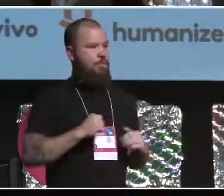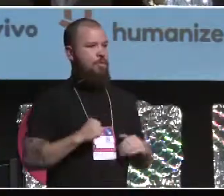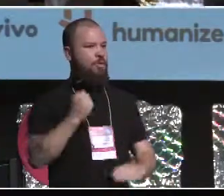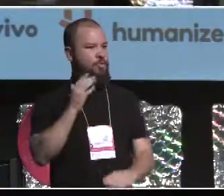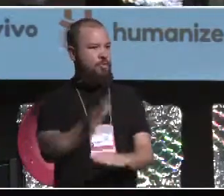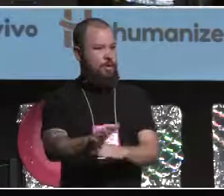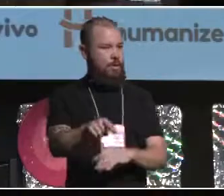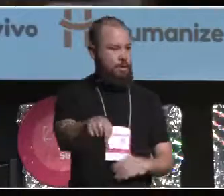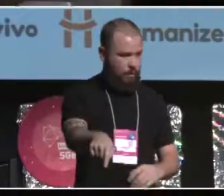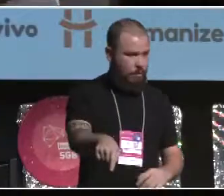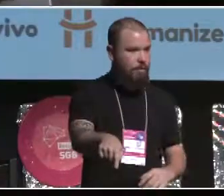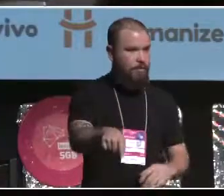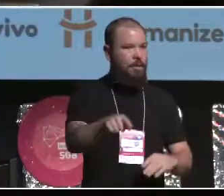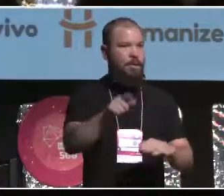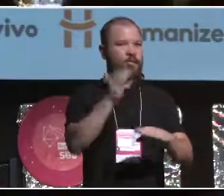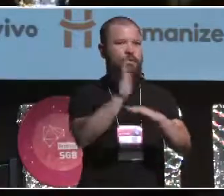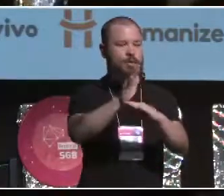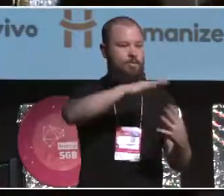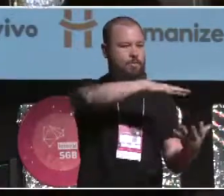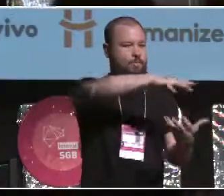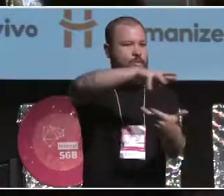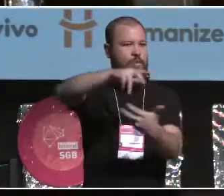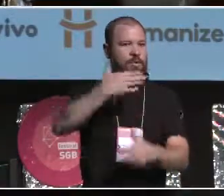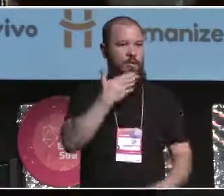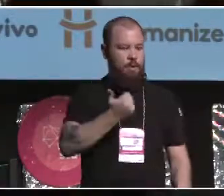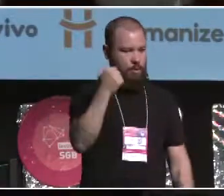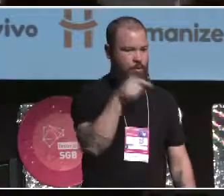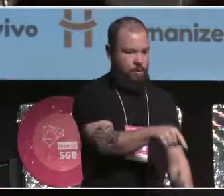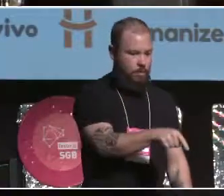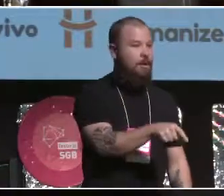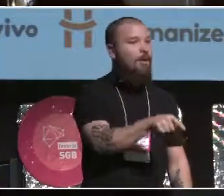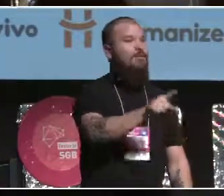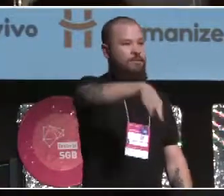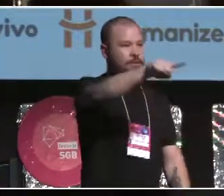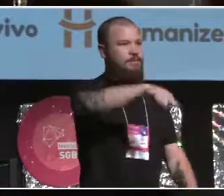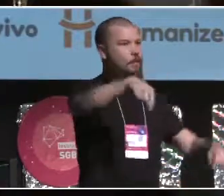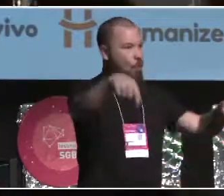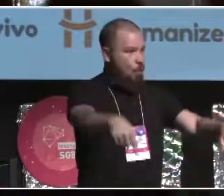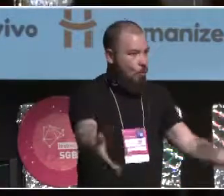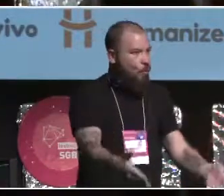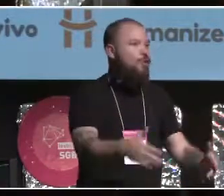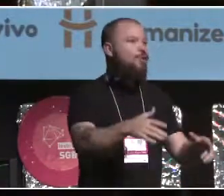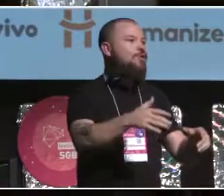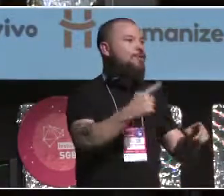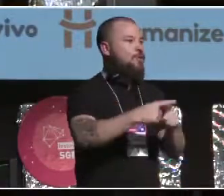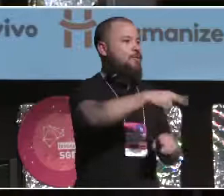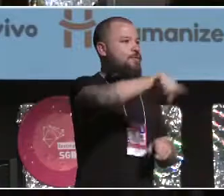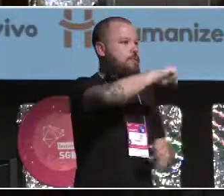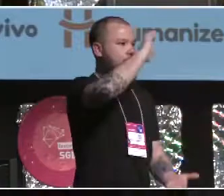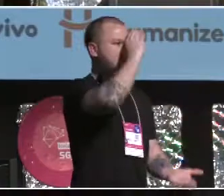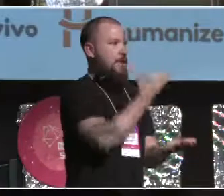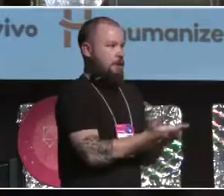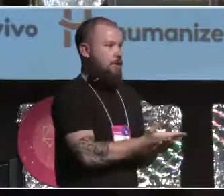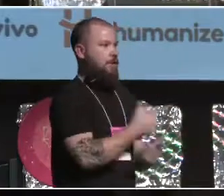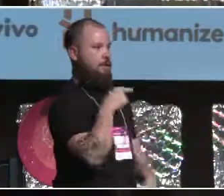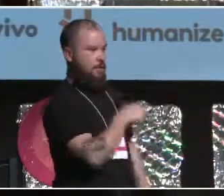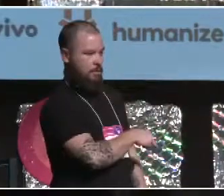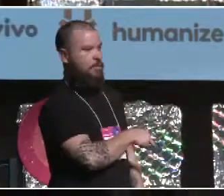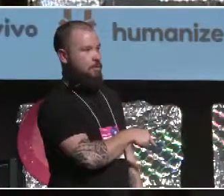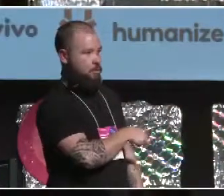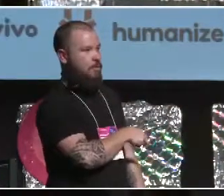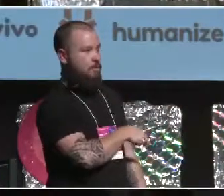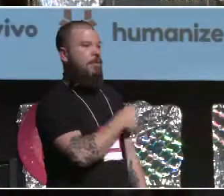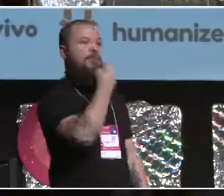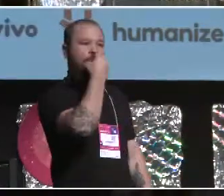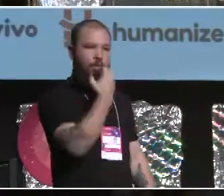prol desse mundo melhor. E a gente está aqui porque a gente acredita nisso e realmente partir para a ação. Mas trouxeram casos bem